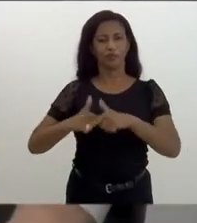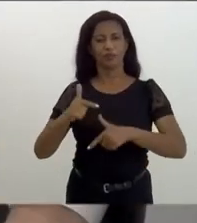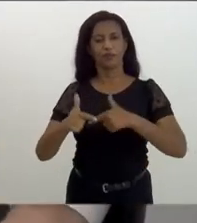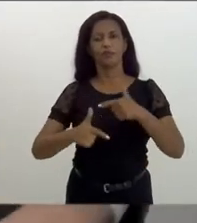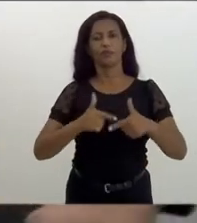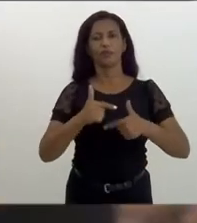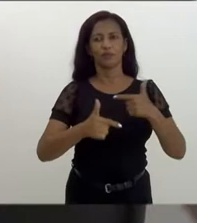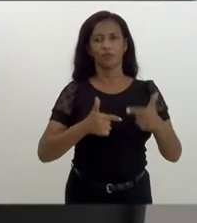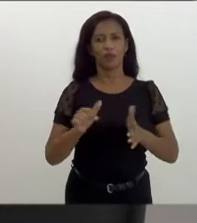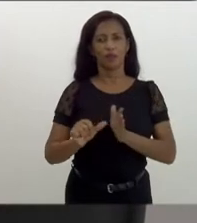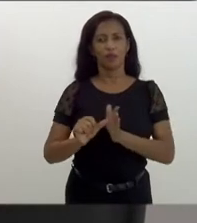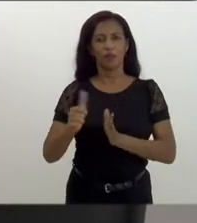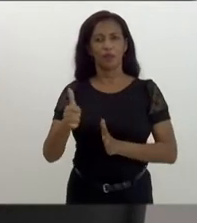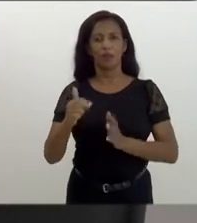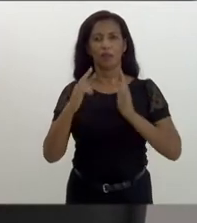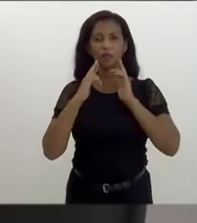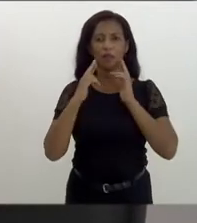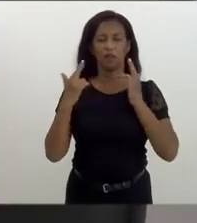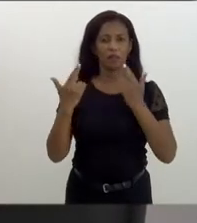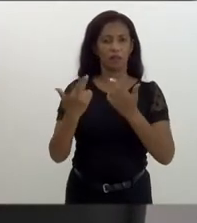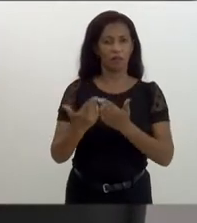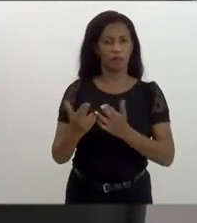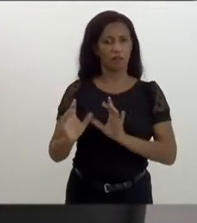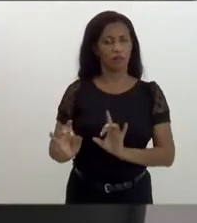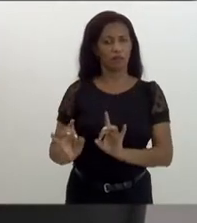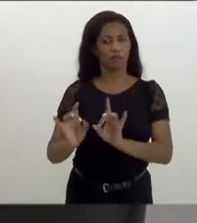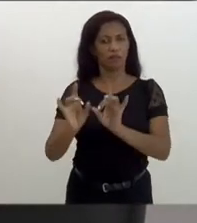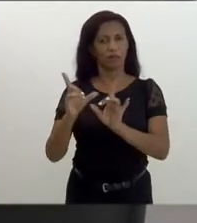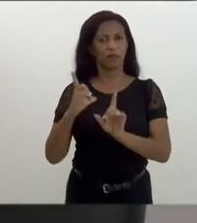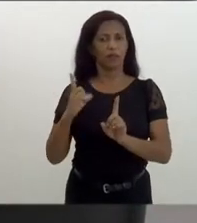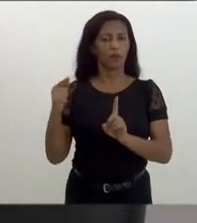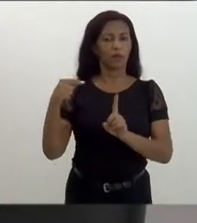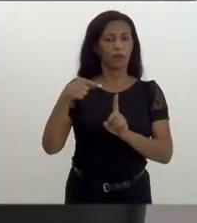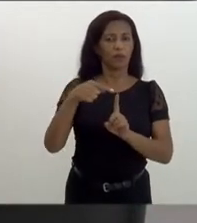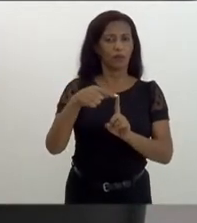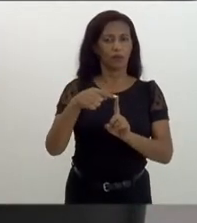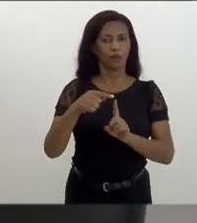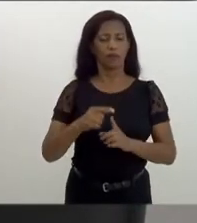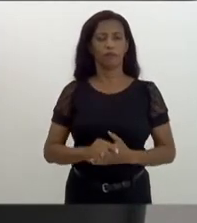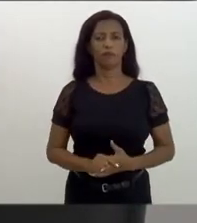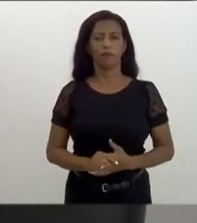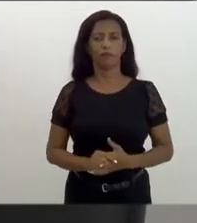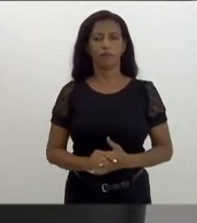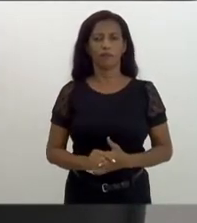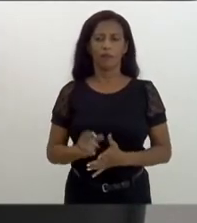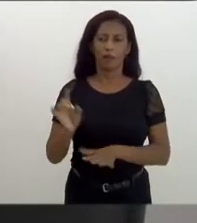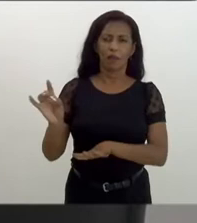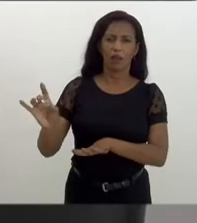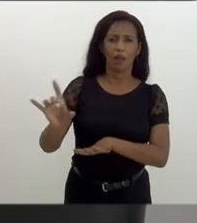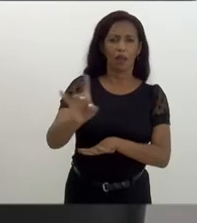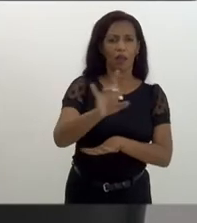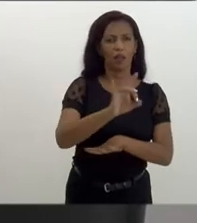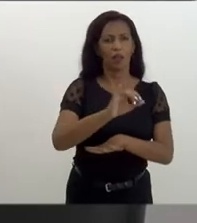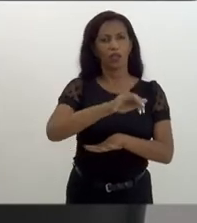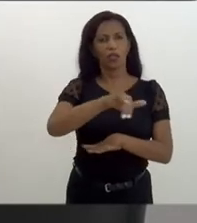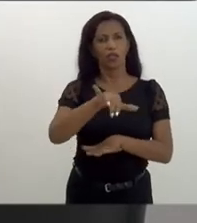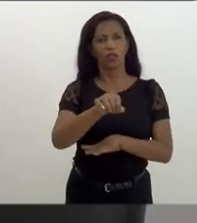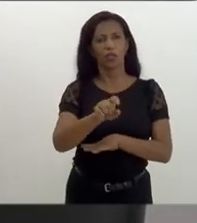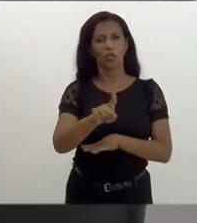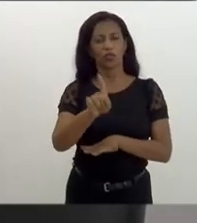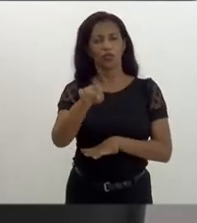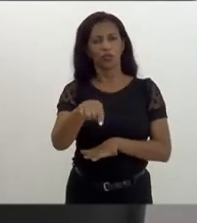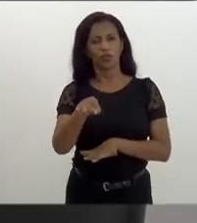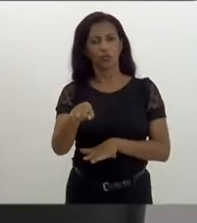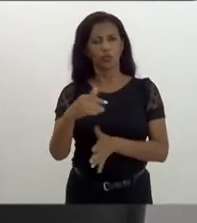da 1ª reunião ordinária que tem como objetivo ouvir do senhor José Luiz